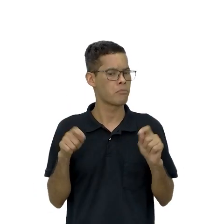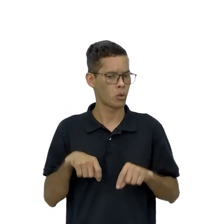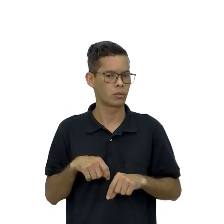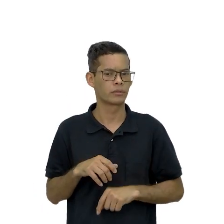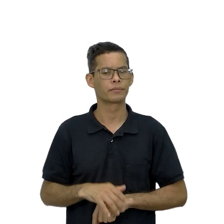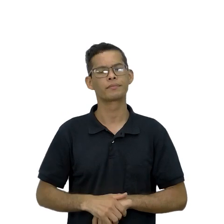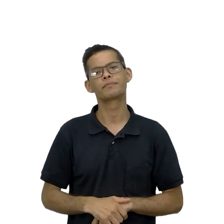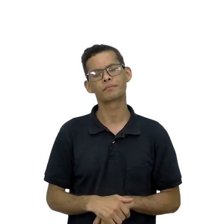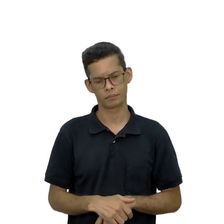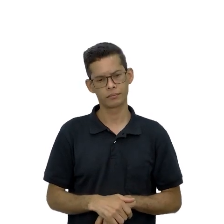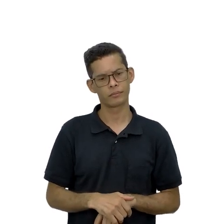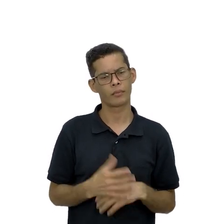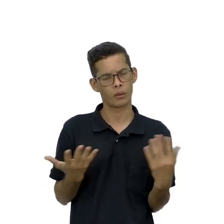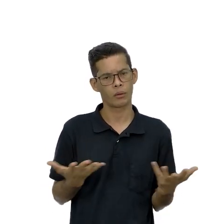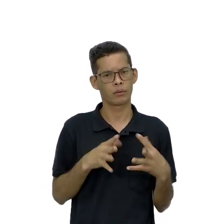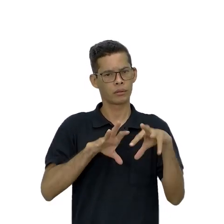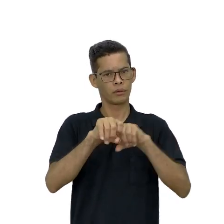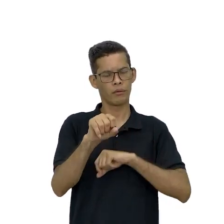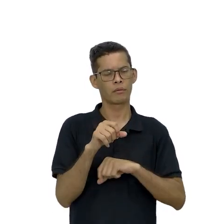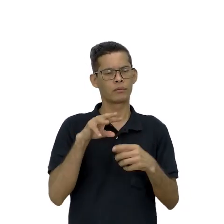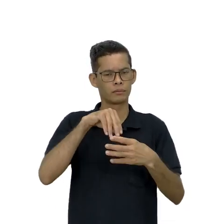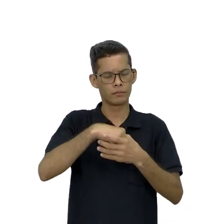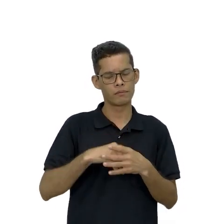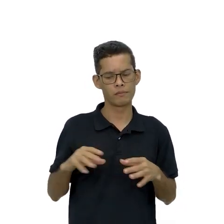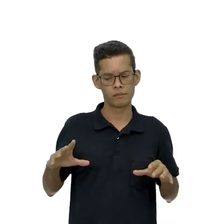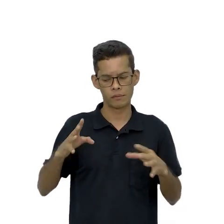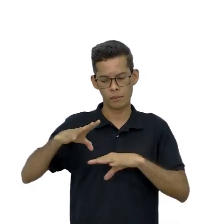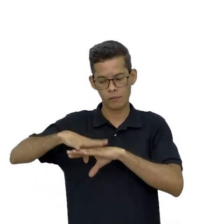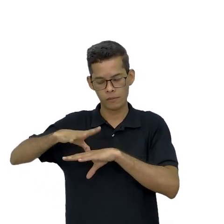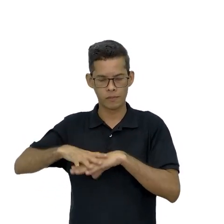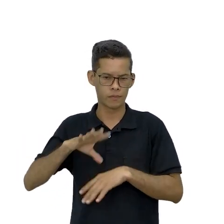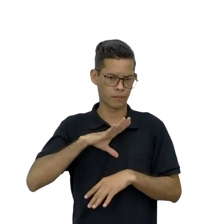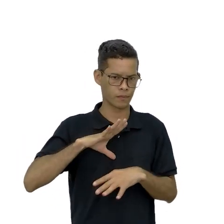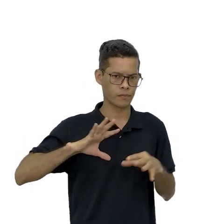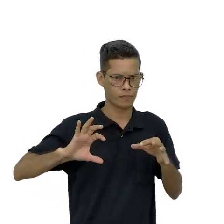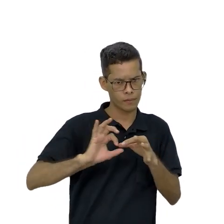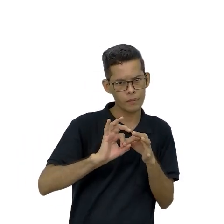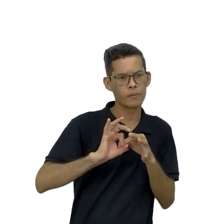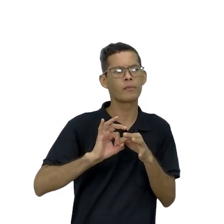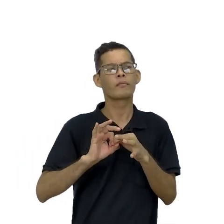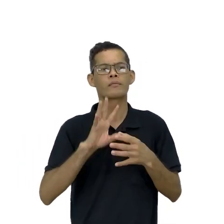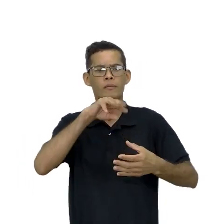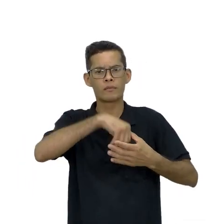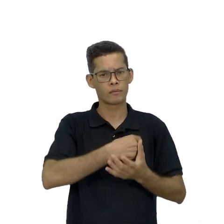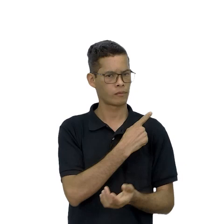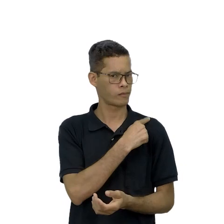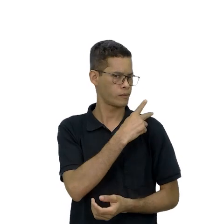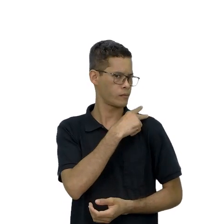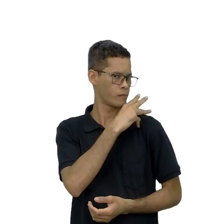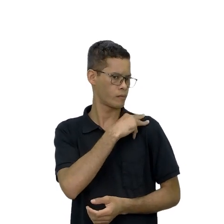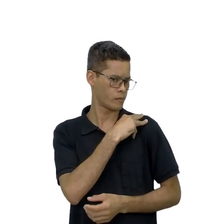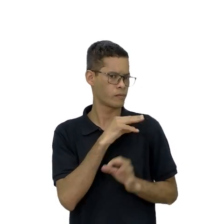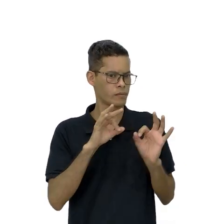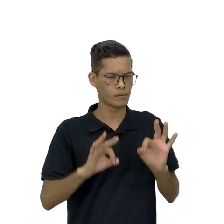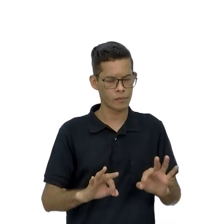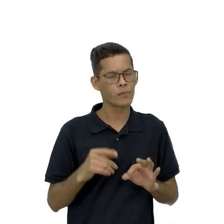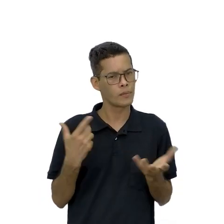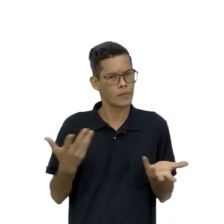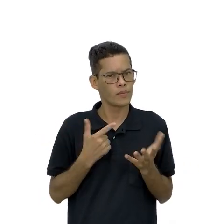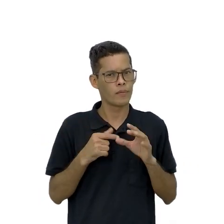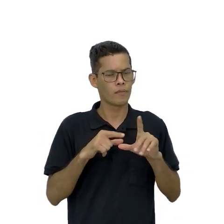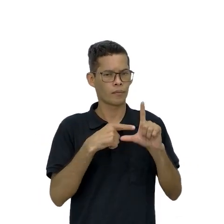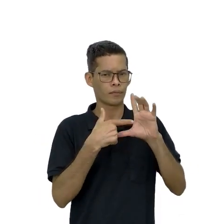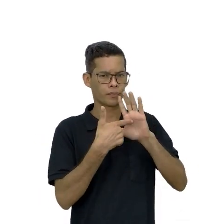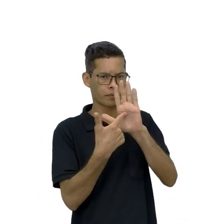seguir. Nessa formação interdisciplinar, nesse momento, nós estamos aqui no ensino médio, a transmissão de etapa está acontecendo agora,